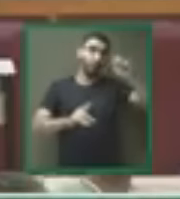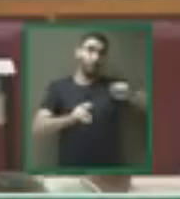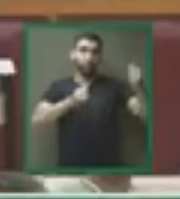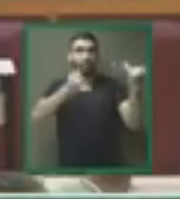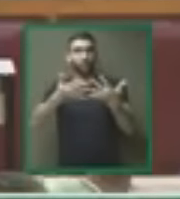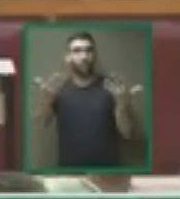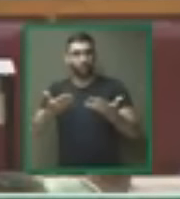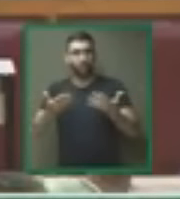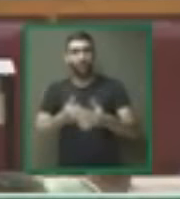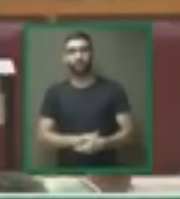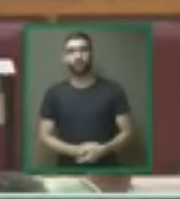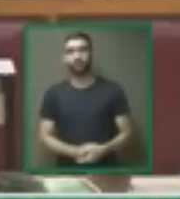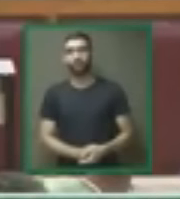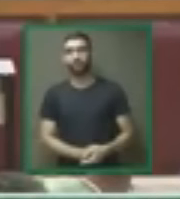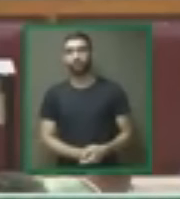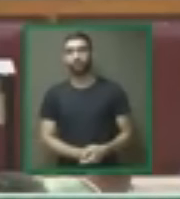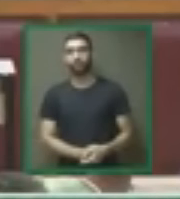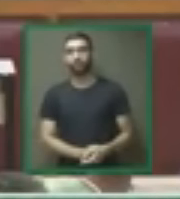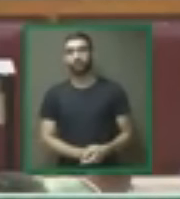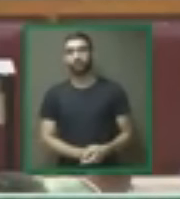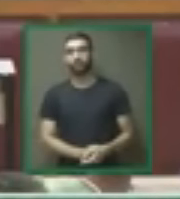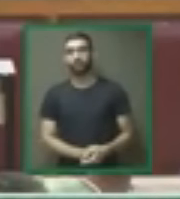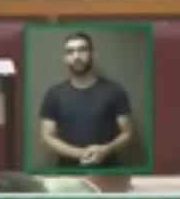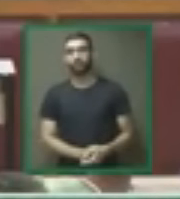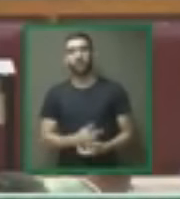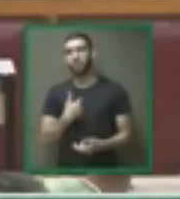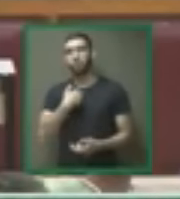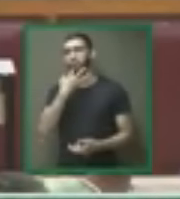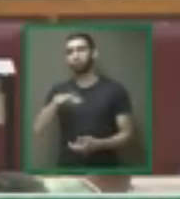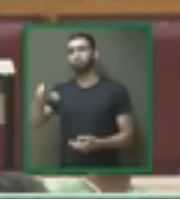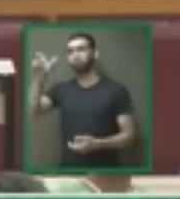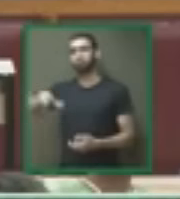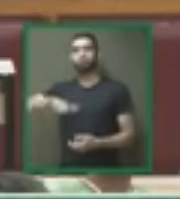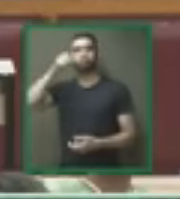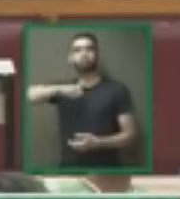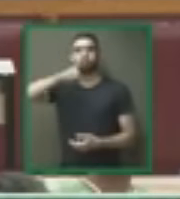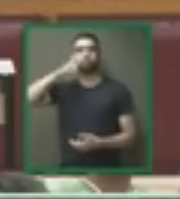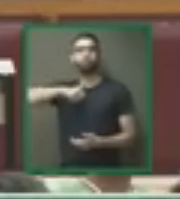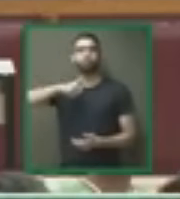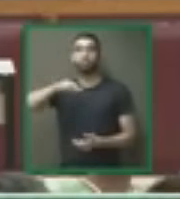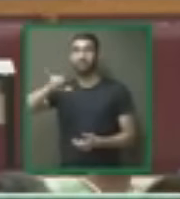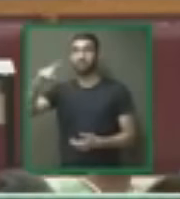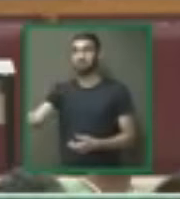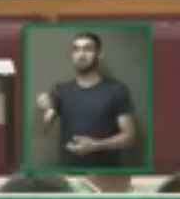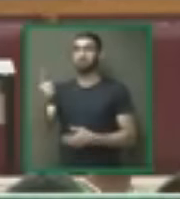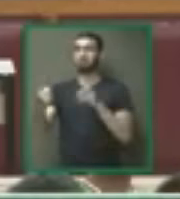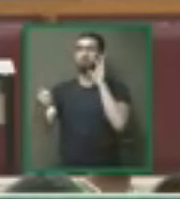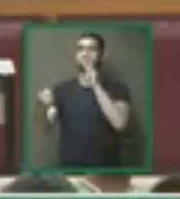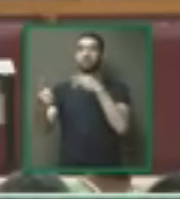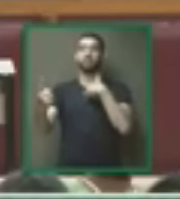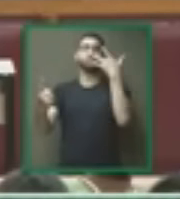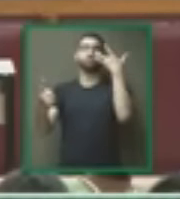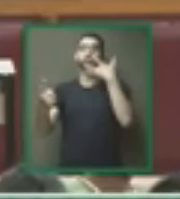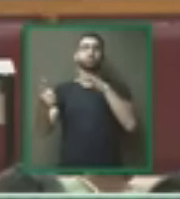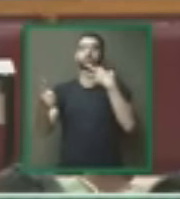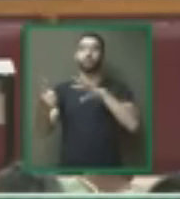Você sendo, tem... doutor, você eu não tem... conheço a Ilma. Eu não sei quem é a Ilma. Até hoje, se coloca ela na minha frente, eu não sei quem é essa pessoa. Tá bom.